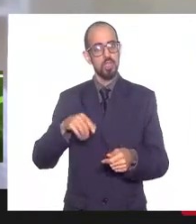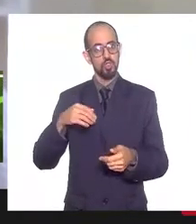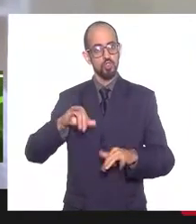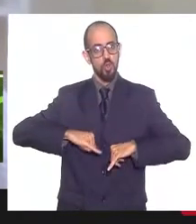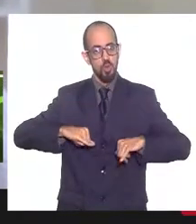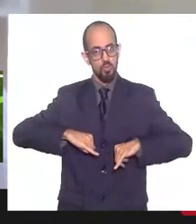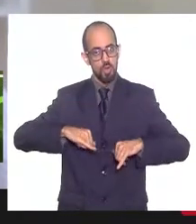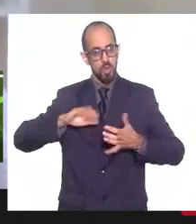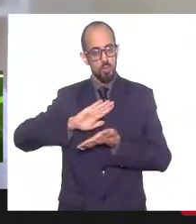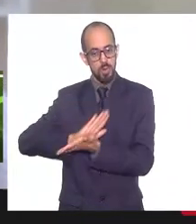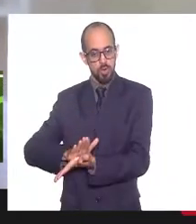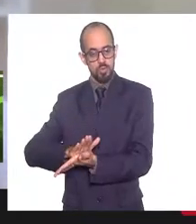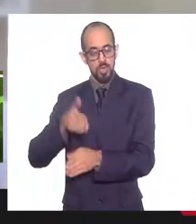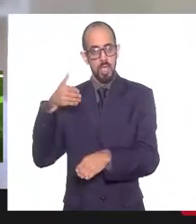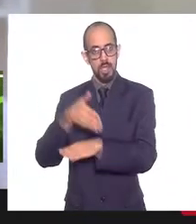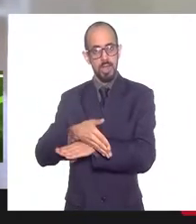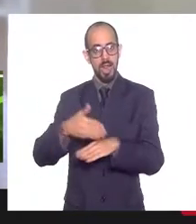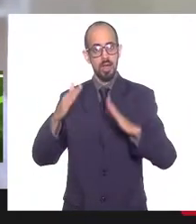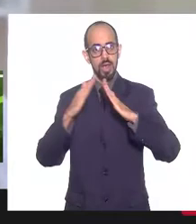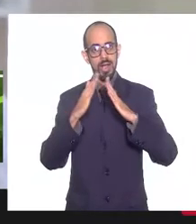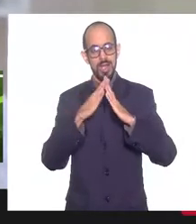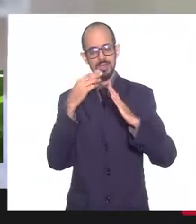entraram em sua casa,